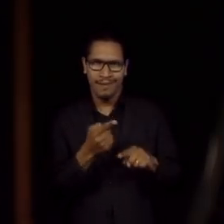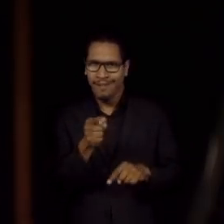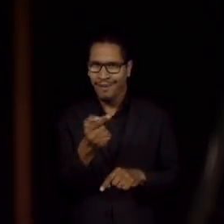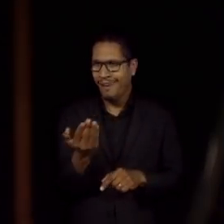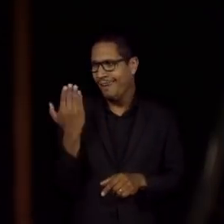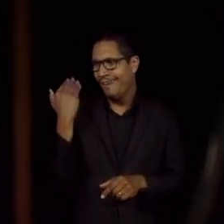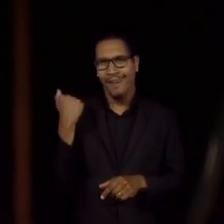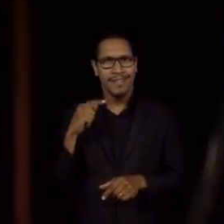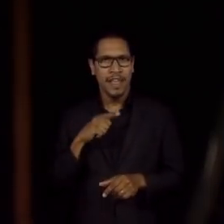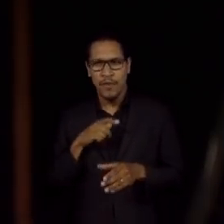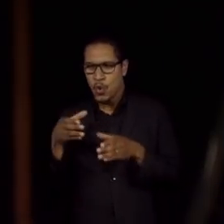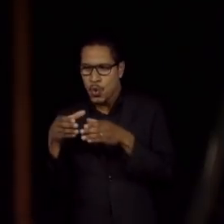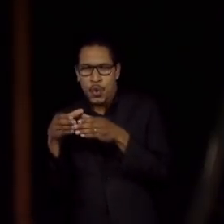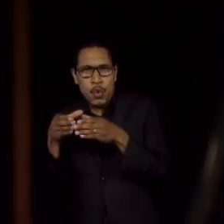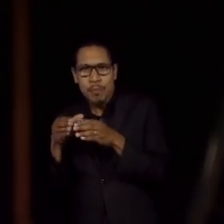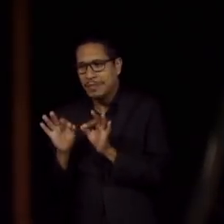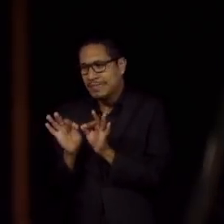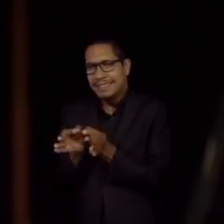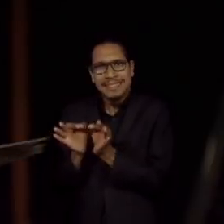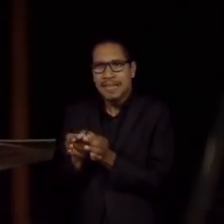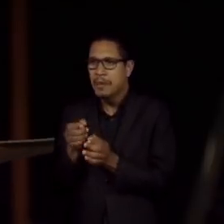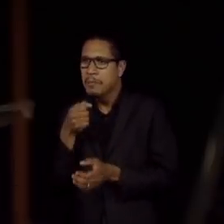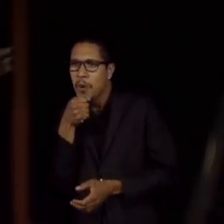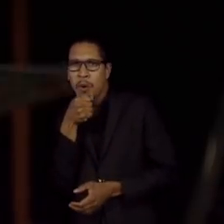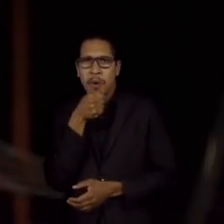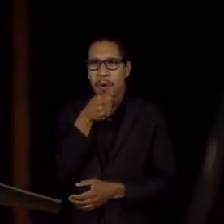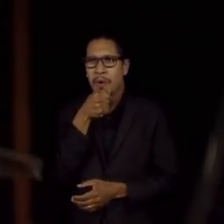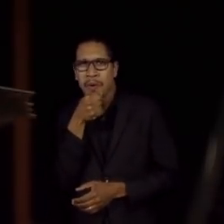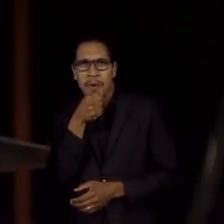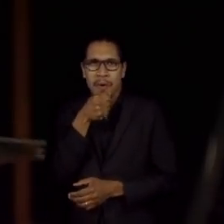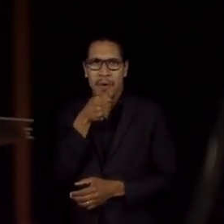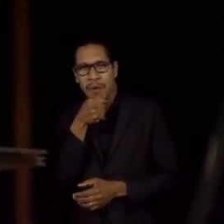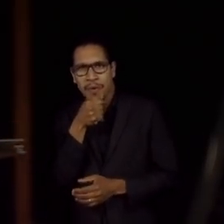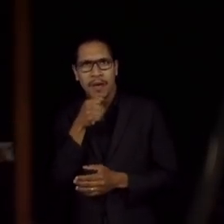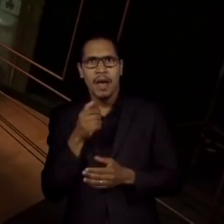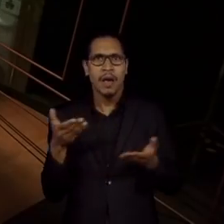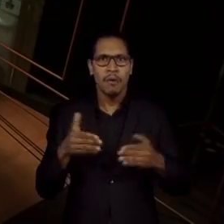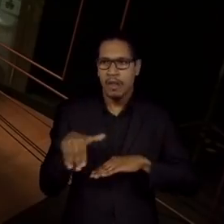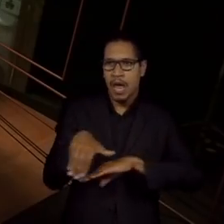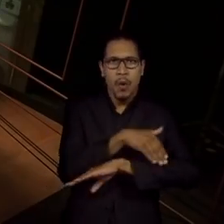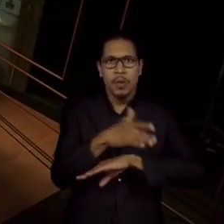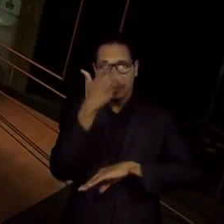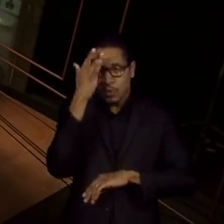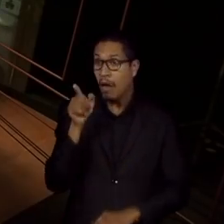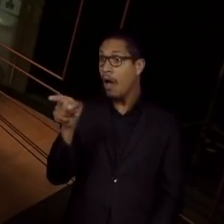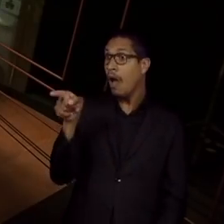Cordovil, de repente passou a ser abordada na rua, tal. Como é que você lidou com essa nova realidade?